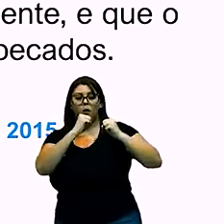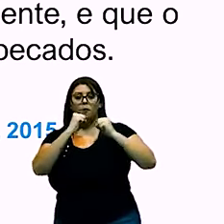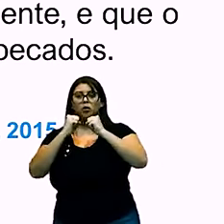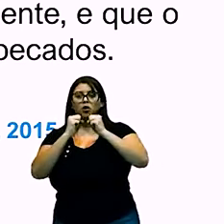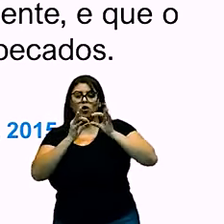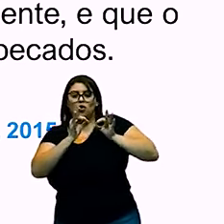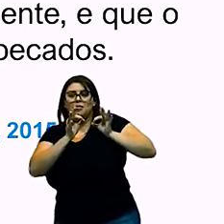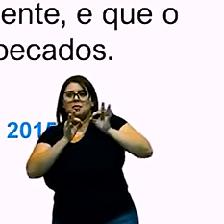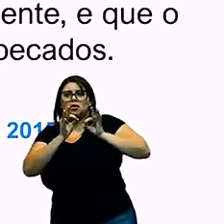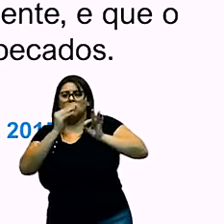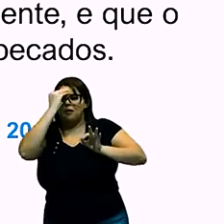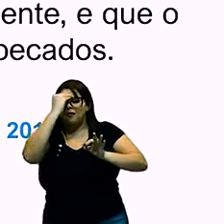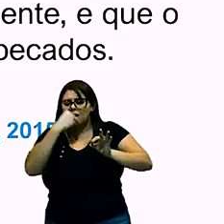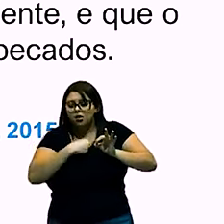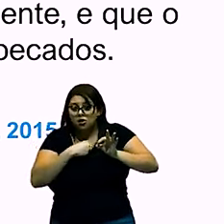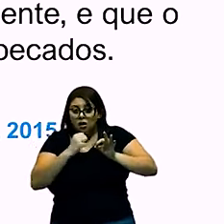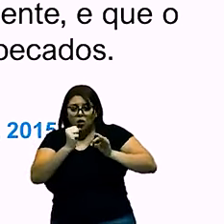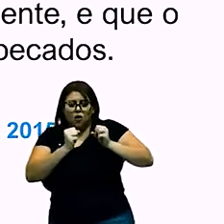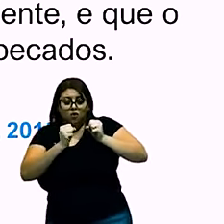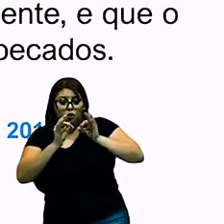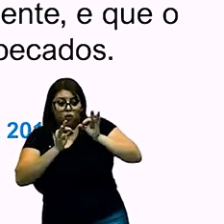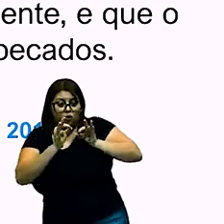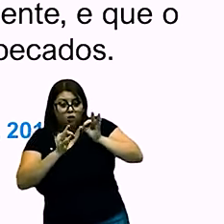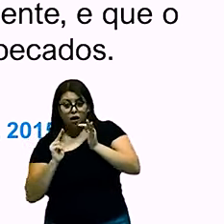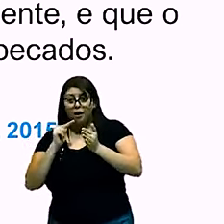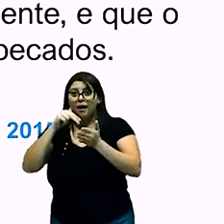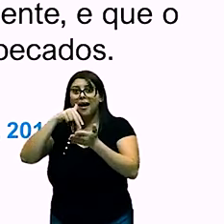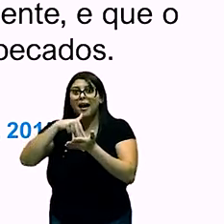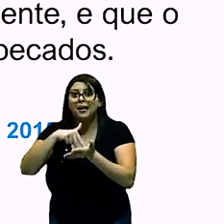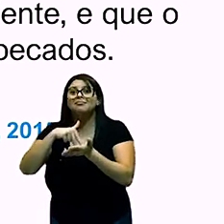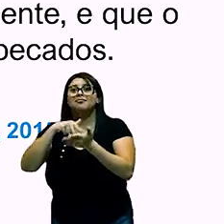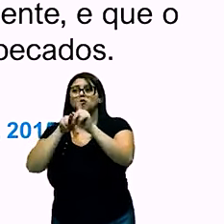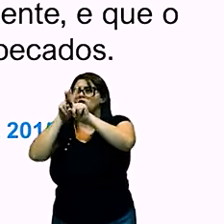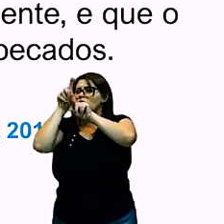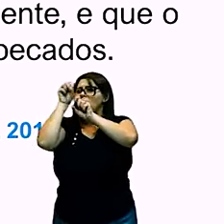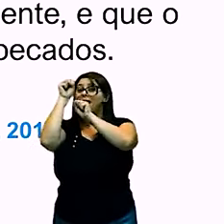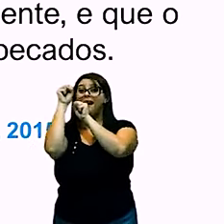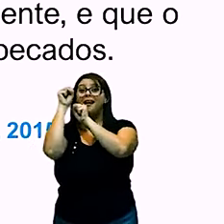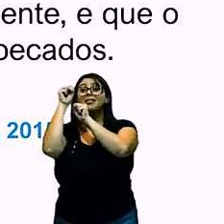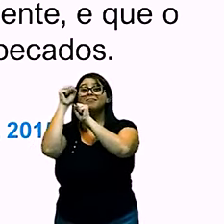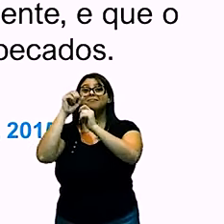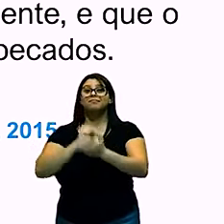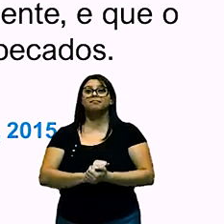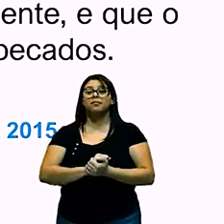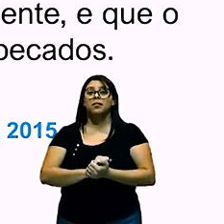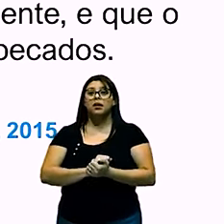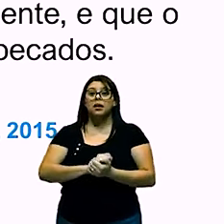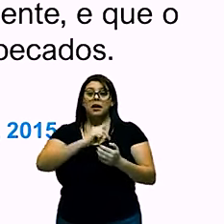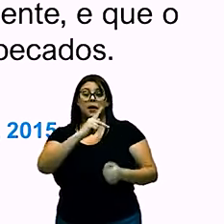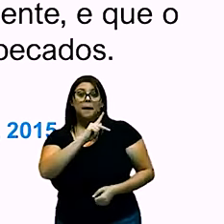ele sabia do poder desta graça que aperfeiçoava, que fortalecia mesmo. E por isso que ele escreveu a Timóteo: